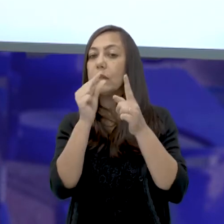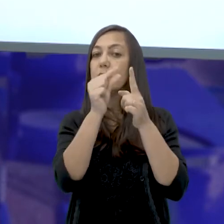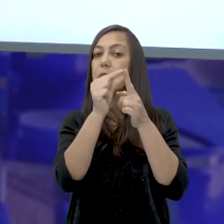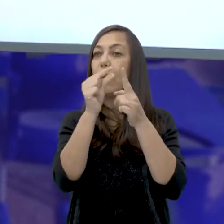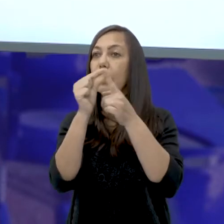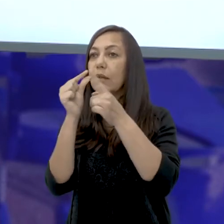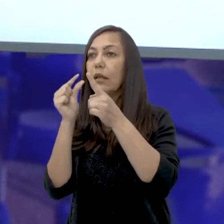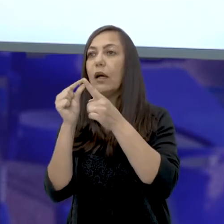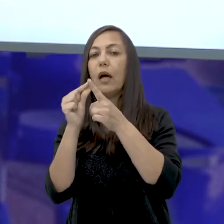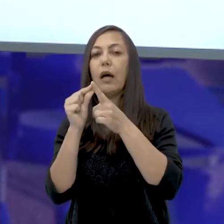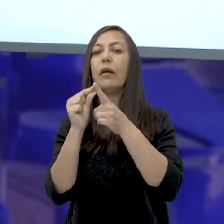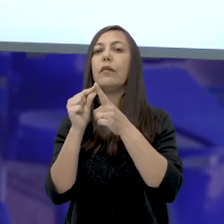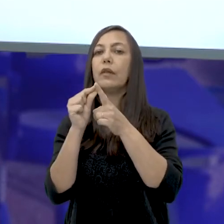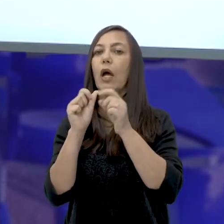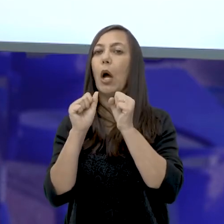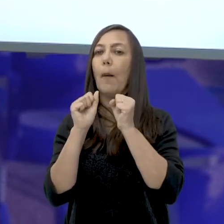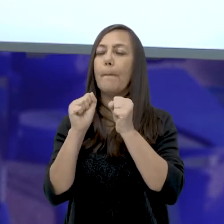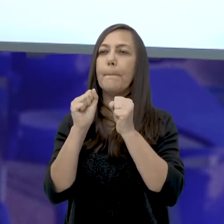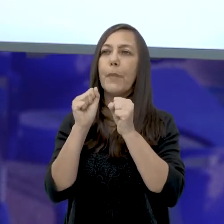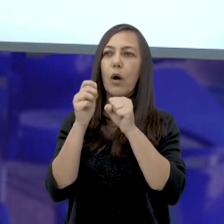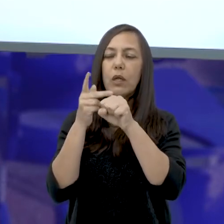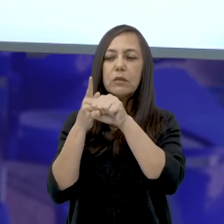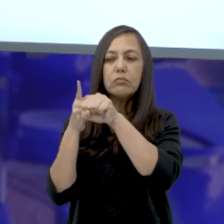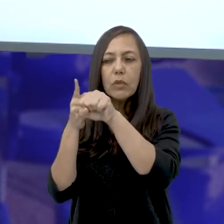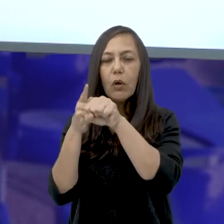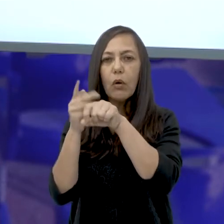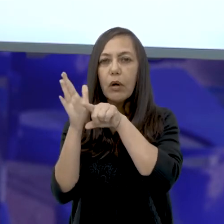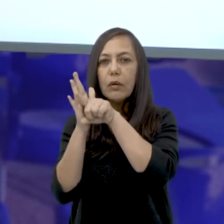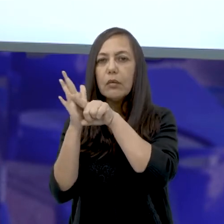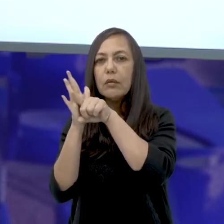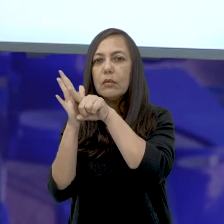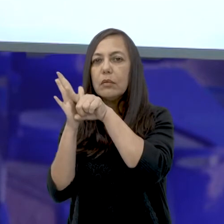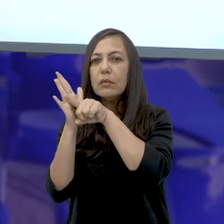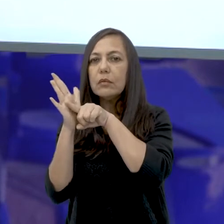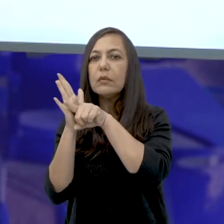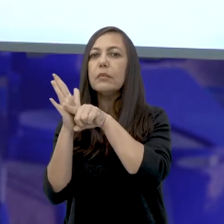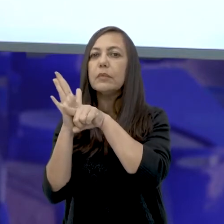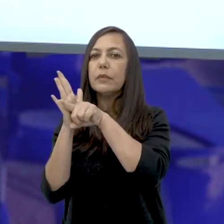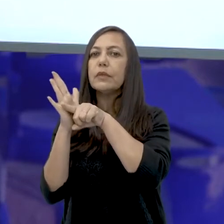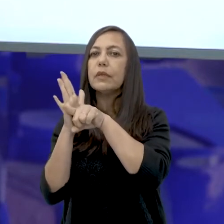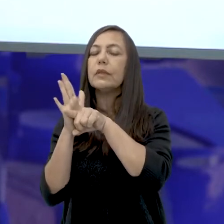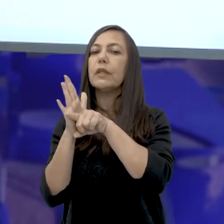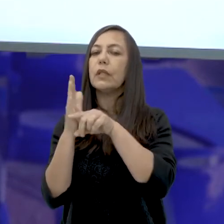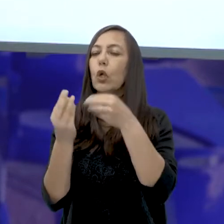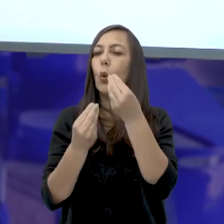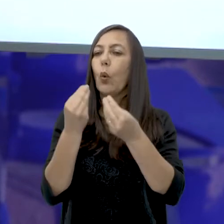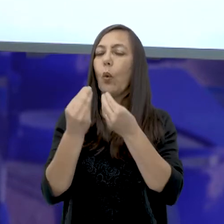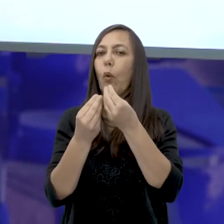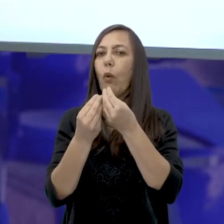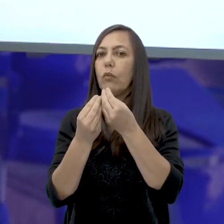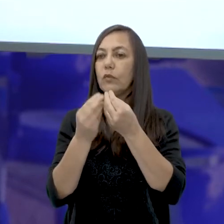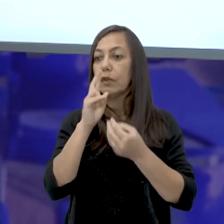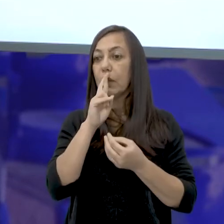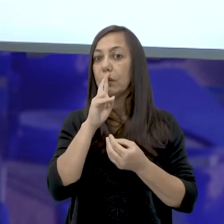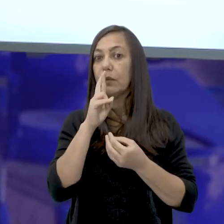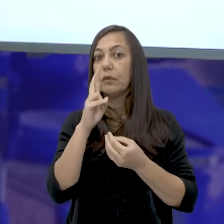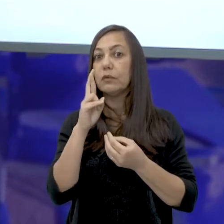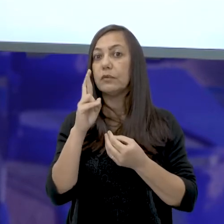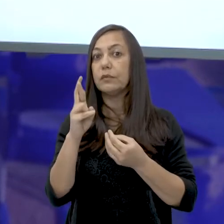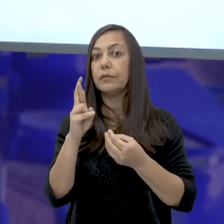Então, a quinta, possui um ritual que visa a acelerar a libertação do espírito, visto que o corpo é efêmero